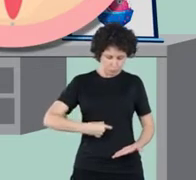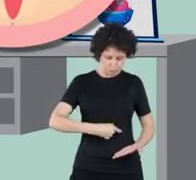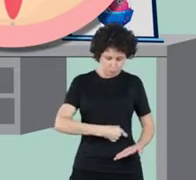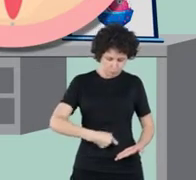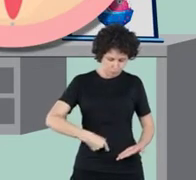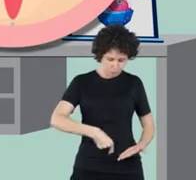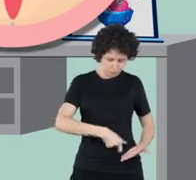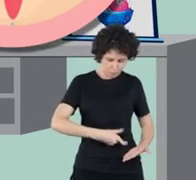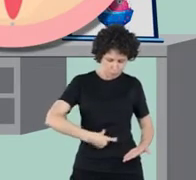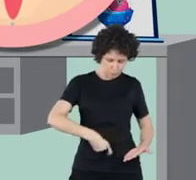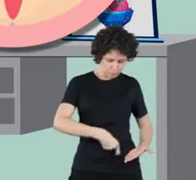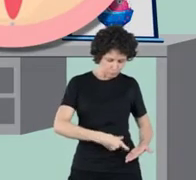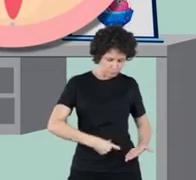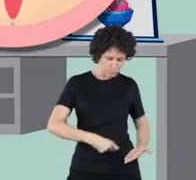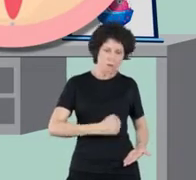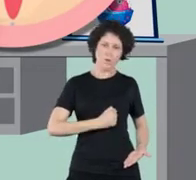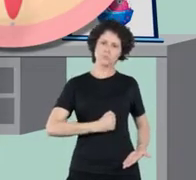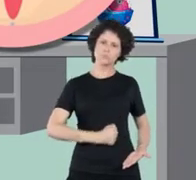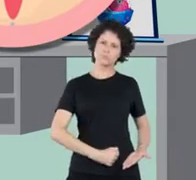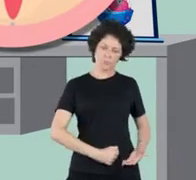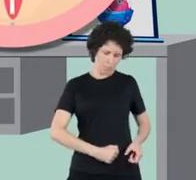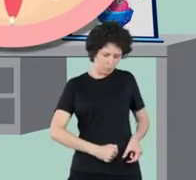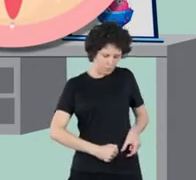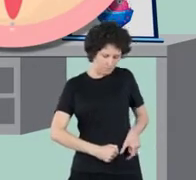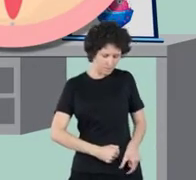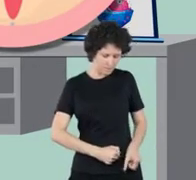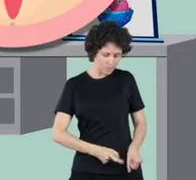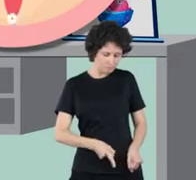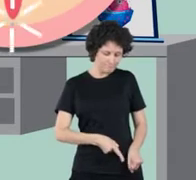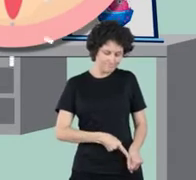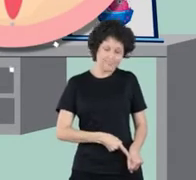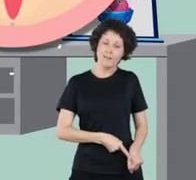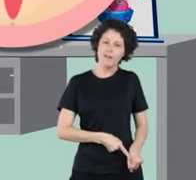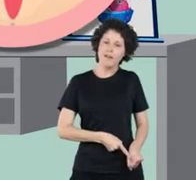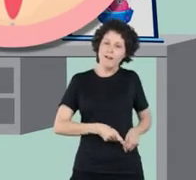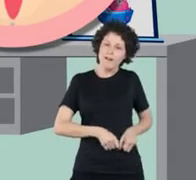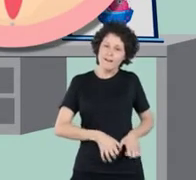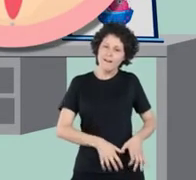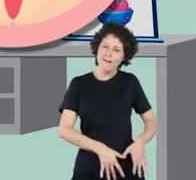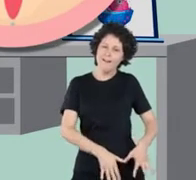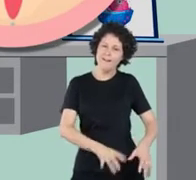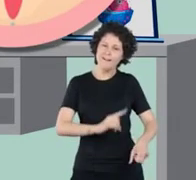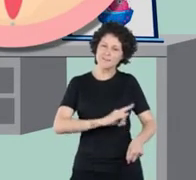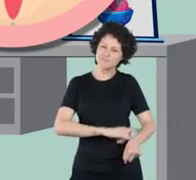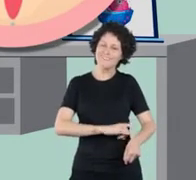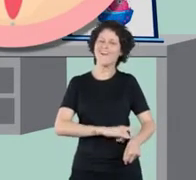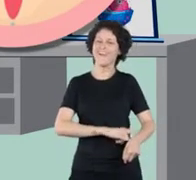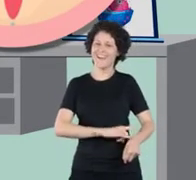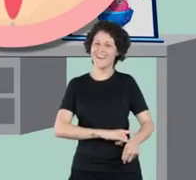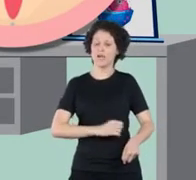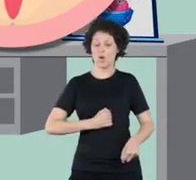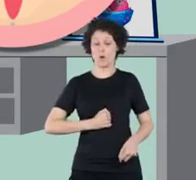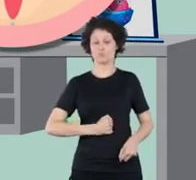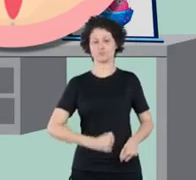intestino grosso são formadas as fezes, que desce pelo reto e sai pelo ânus, que é o buraquinho que sai o cocô. E